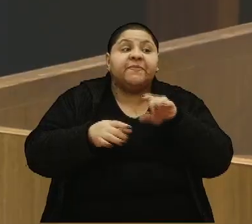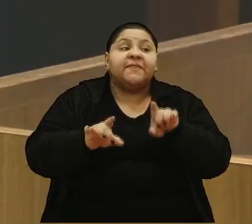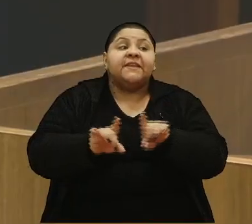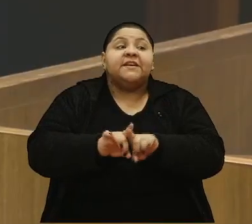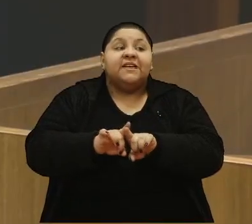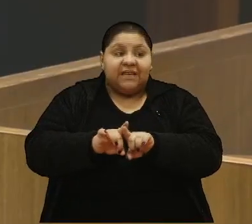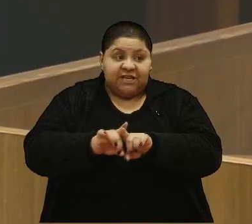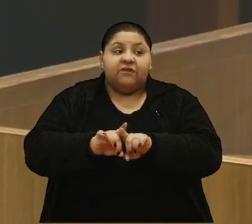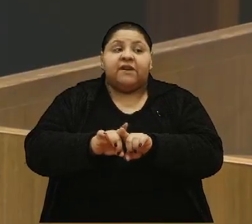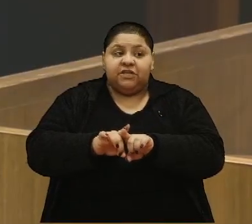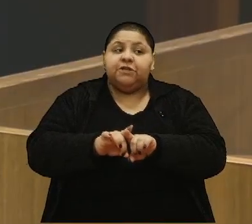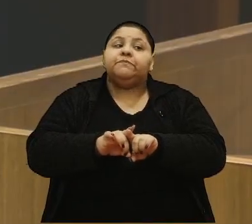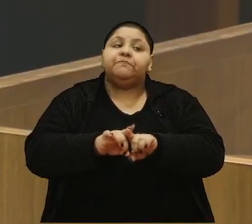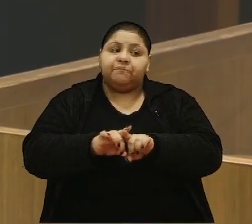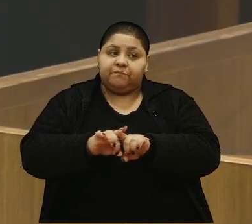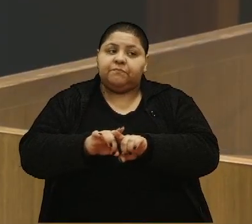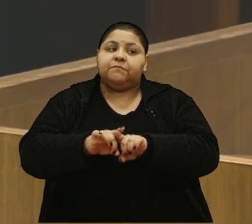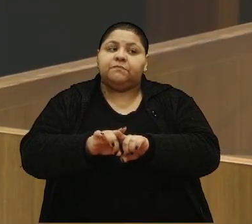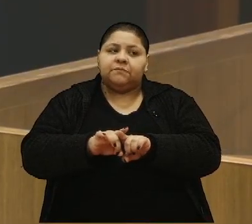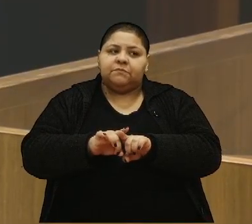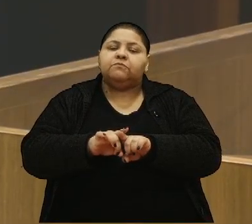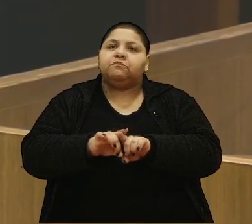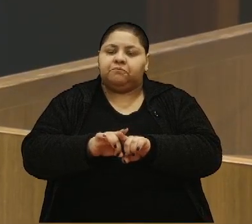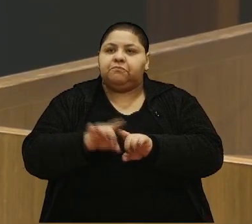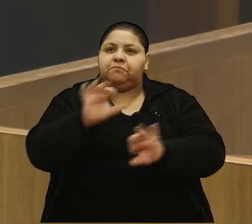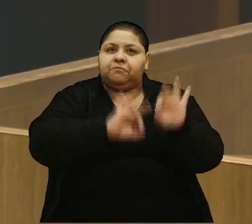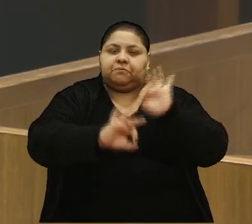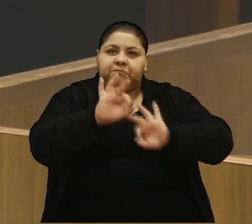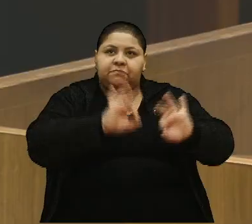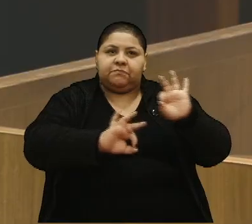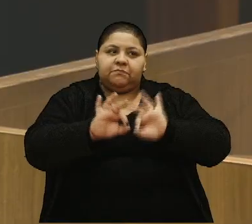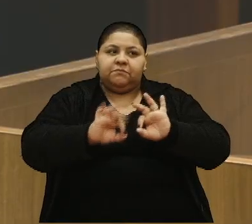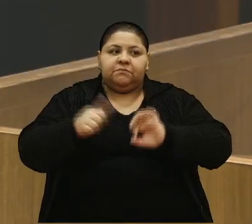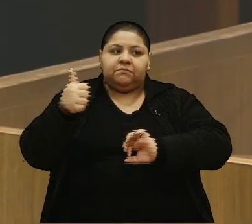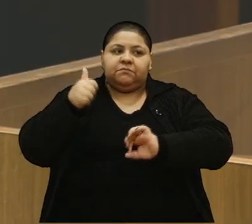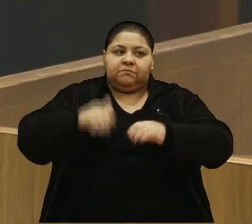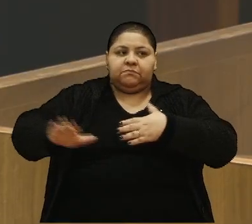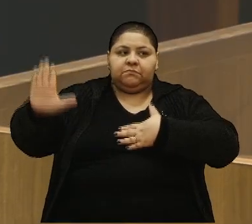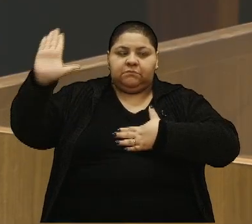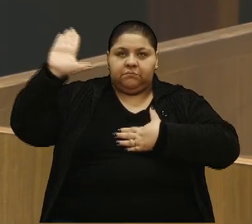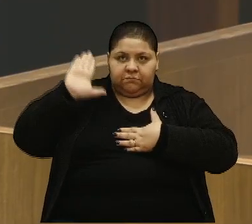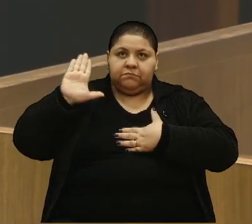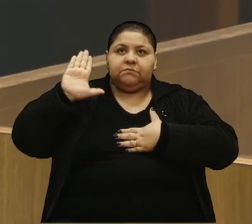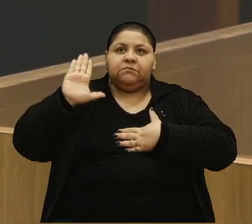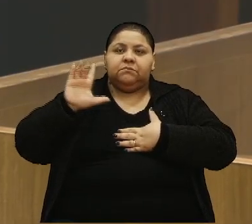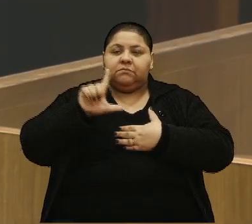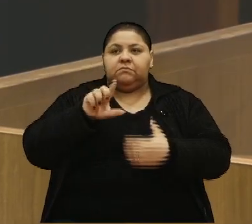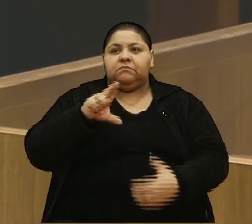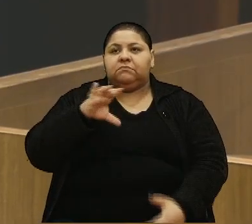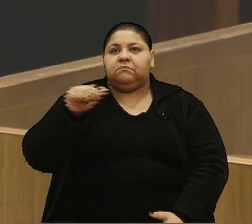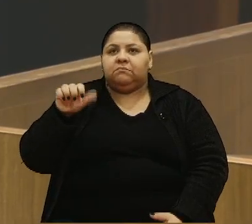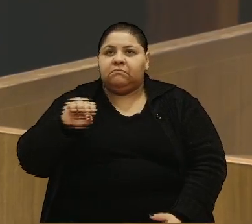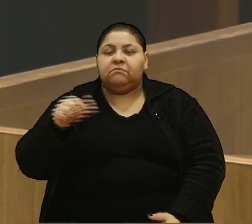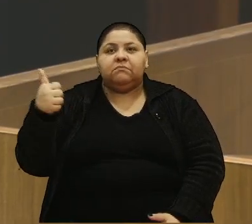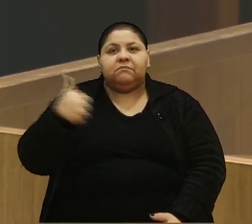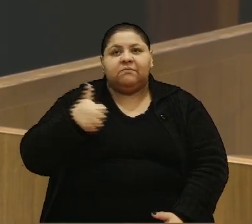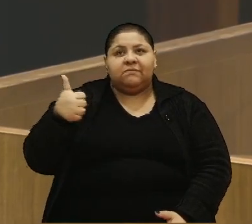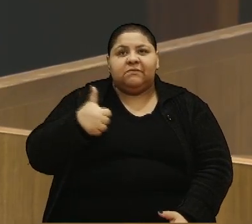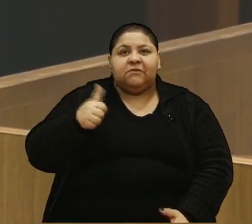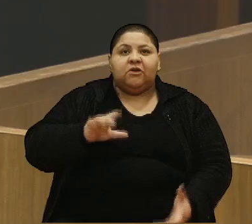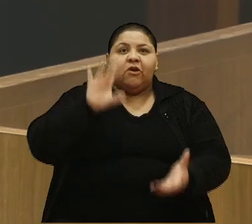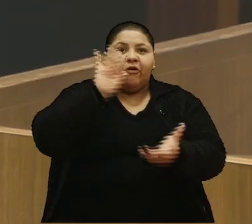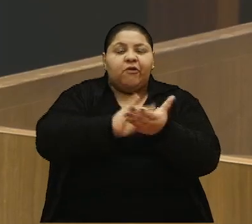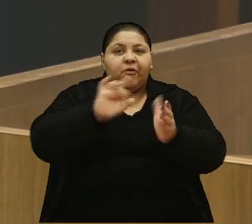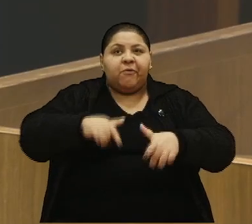de Artilharia Antiaérea de Caxias do Sul, foram realizadas as primeiras promessas do ramo Lobinho, com Lucas Oliveira como o primeiro a concretizar o